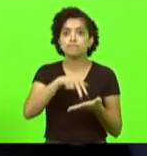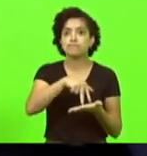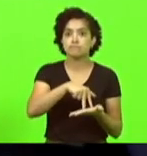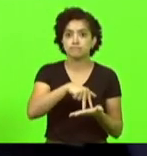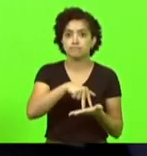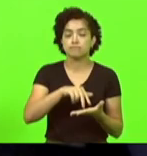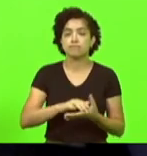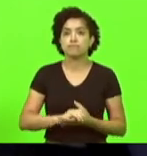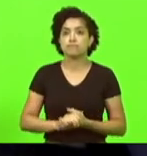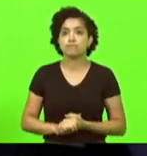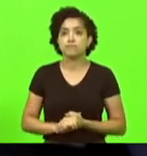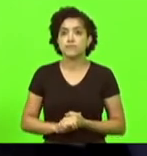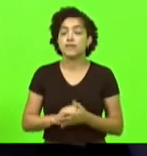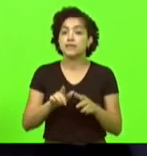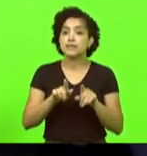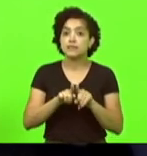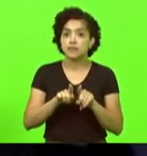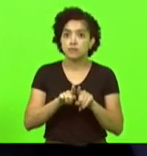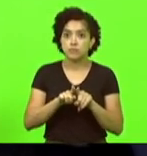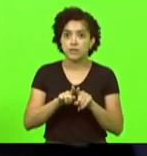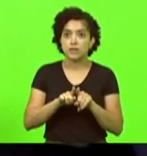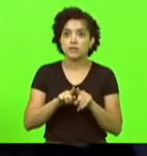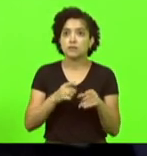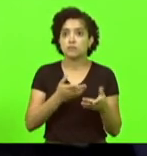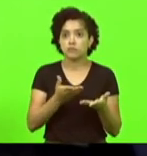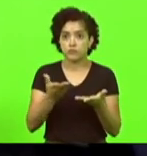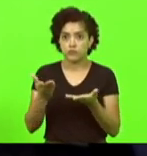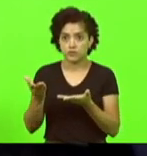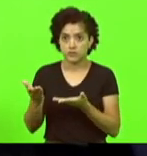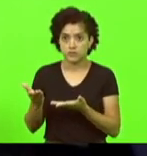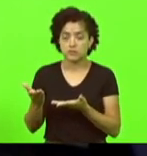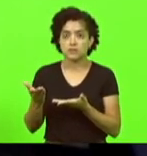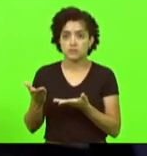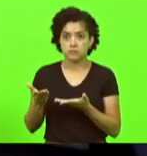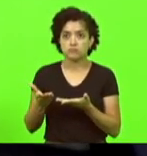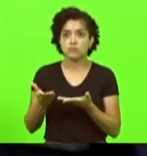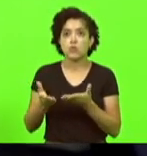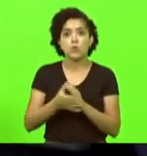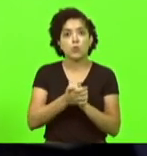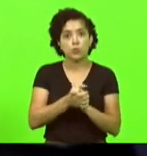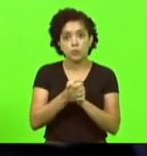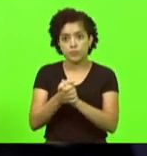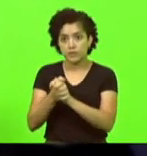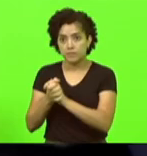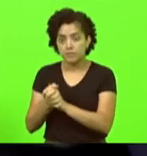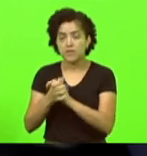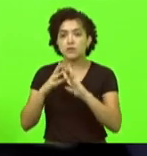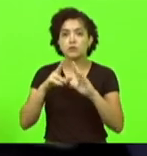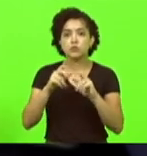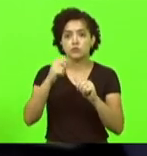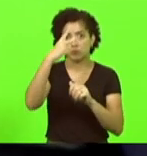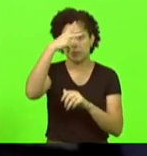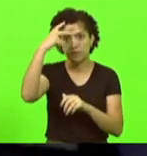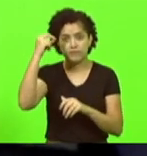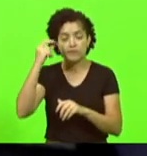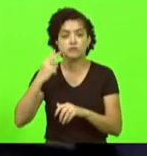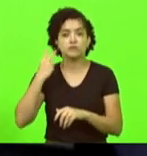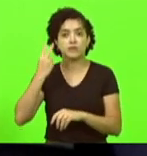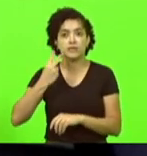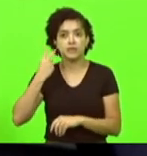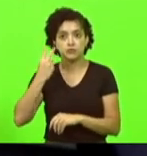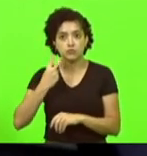uso da palavra e também estendendo a nossa nosso comprimento a todos os prefeitos vice-prefeitos vereadores